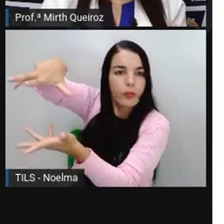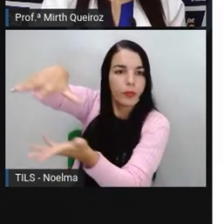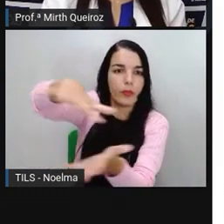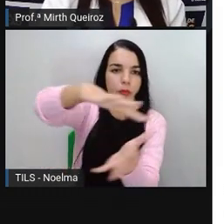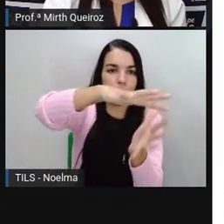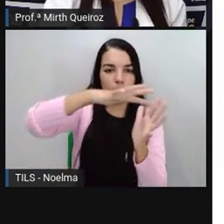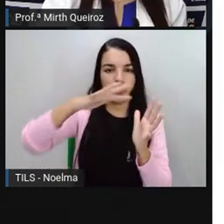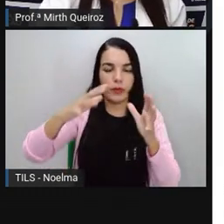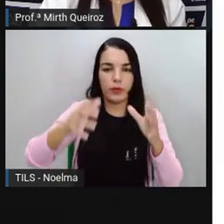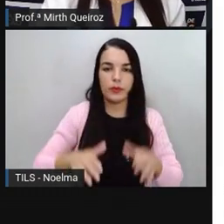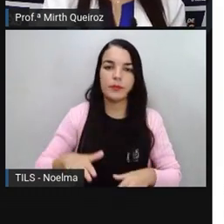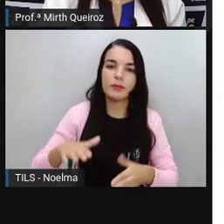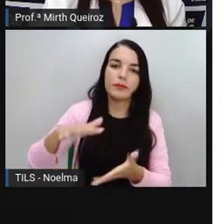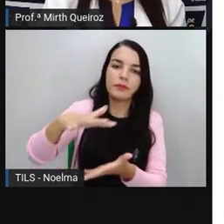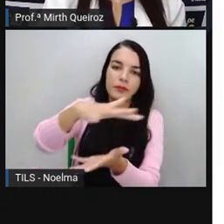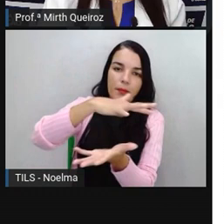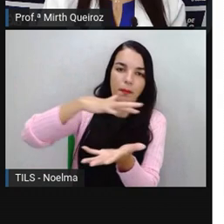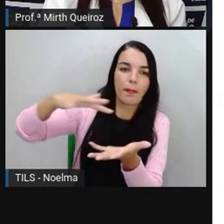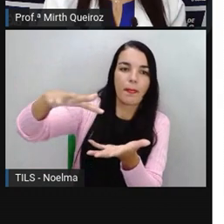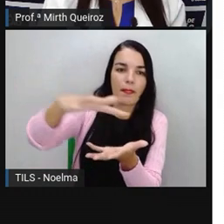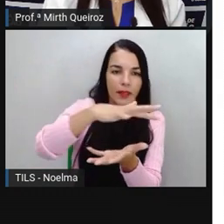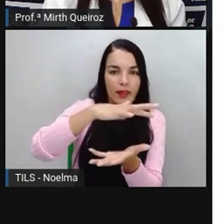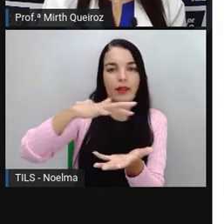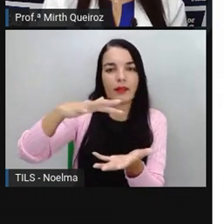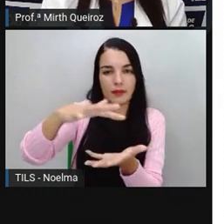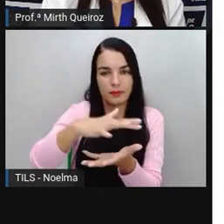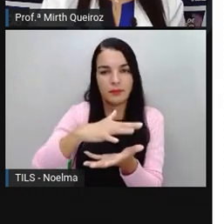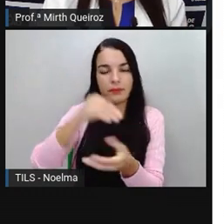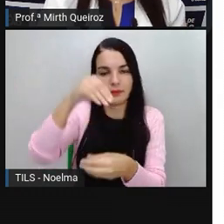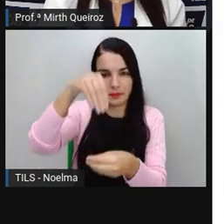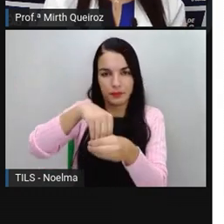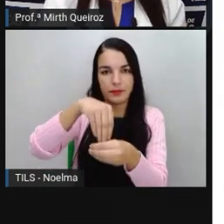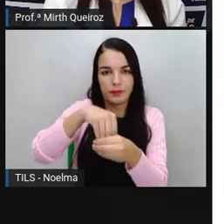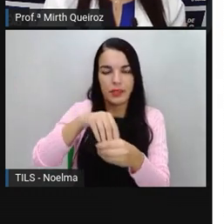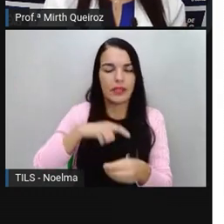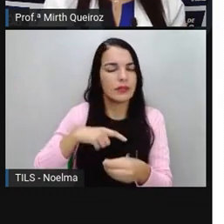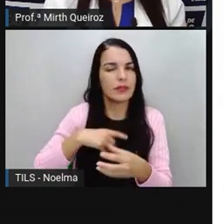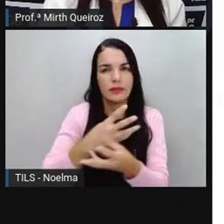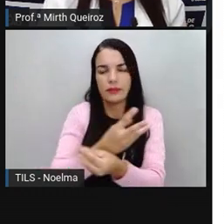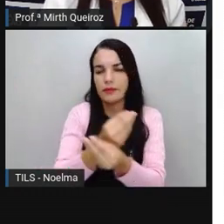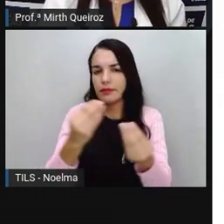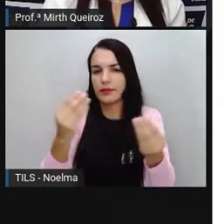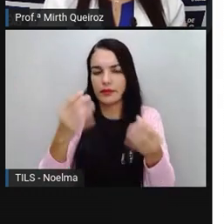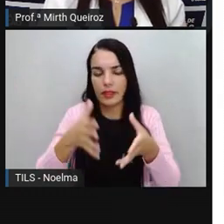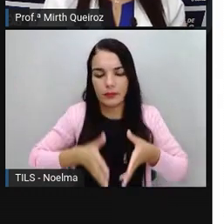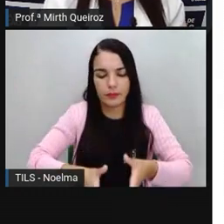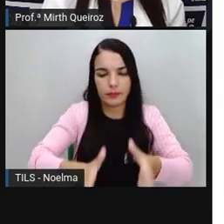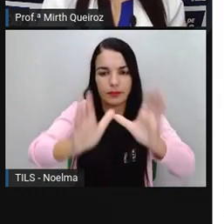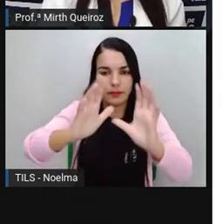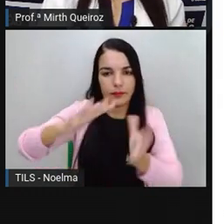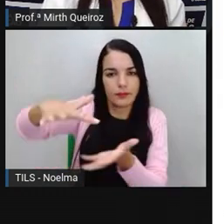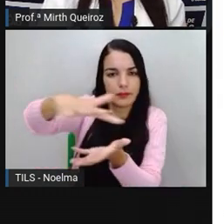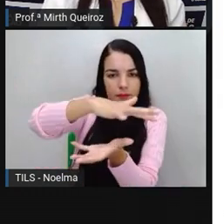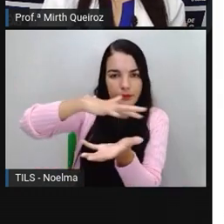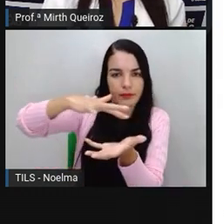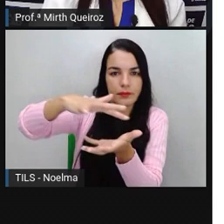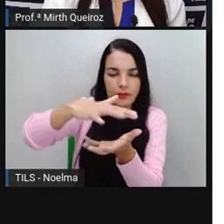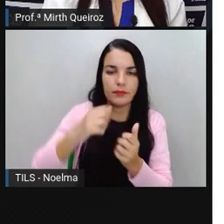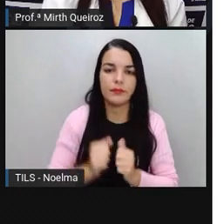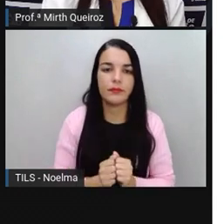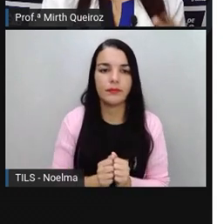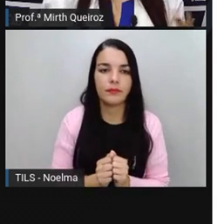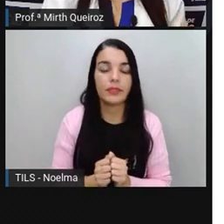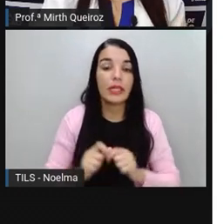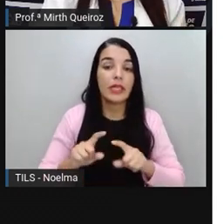eles interagem ali dentro daquele espaço seria o ecossistema. E nós temos vários tipos de ecossistemas e vamos falar sobre eles.